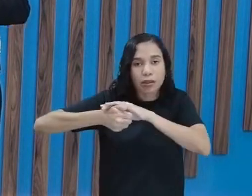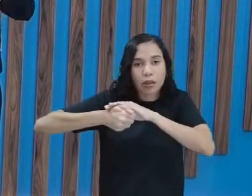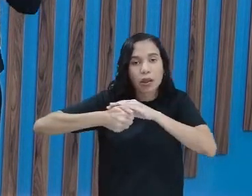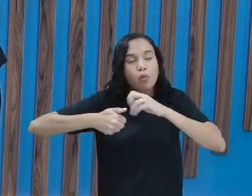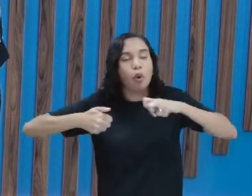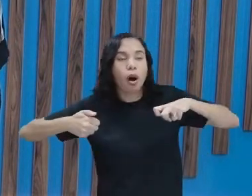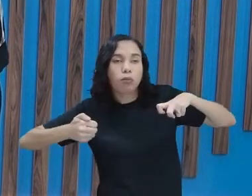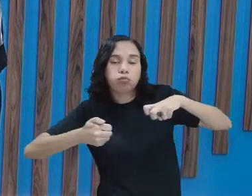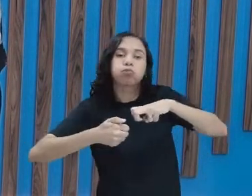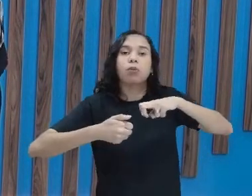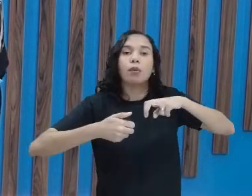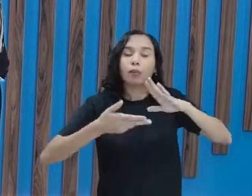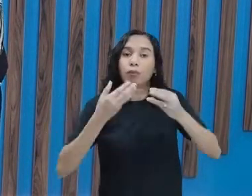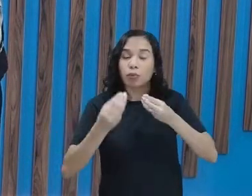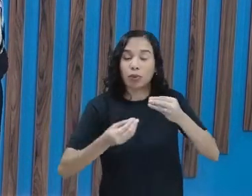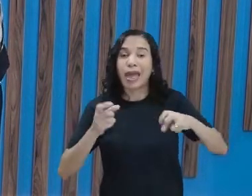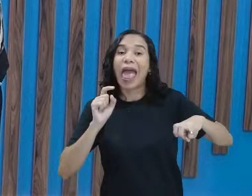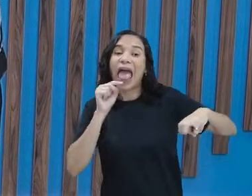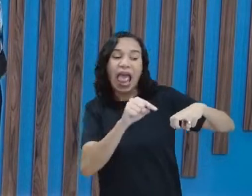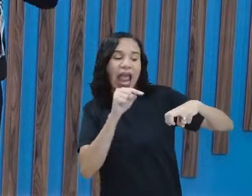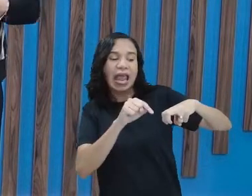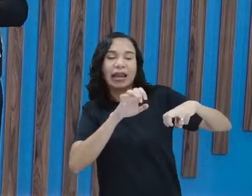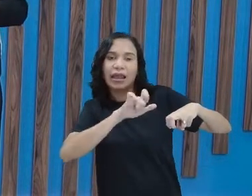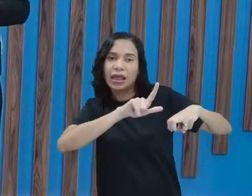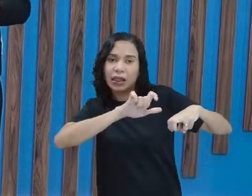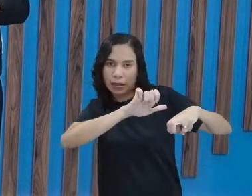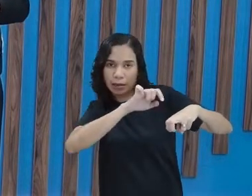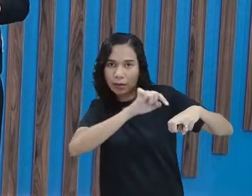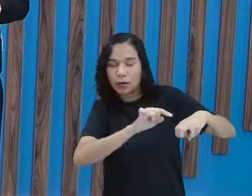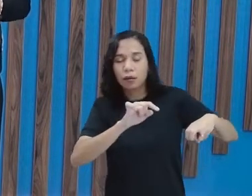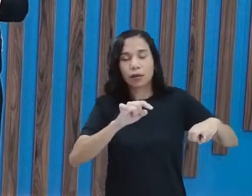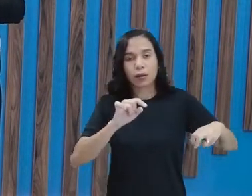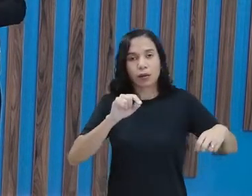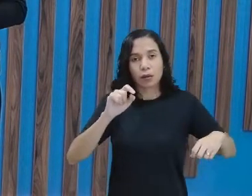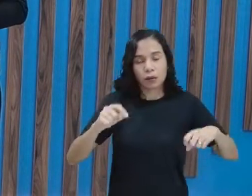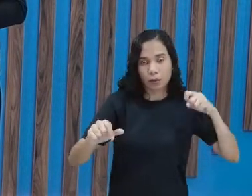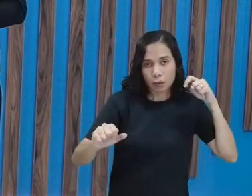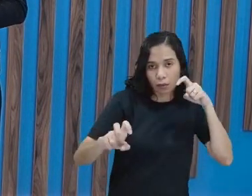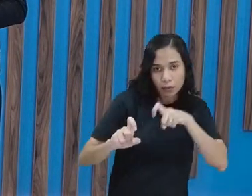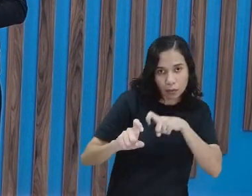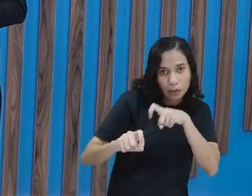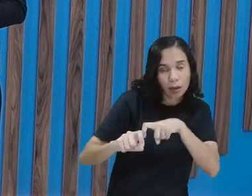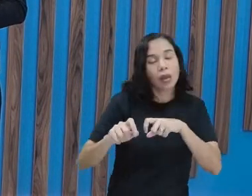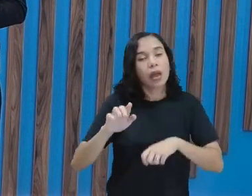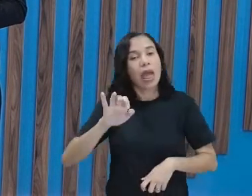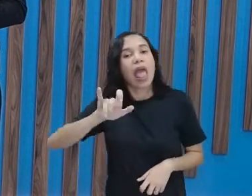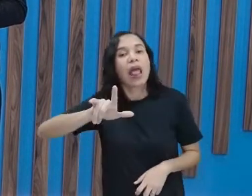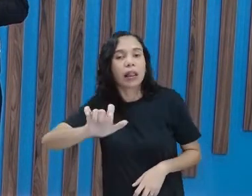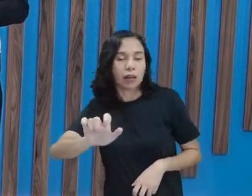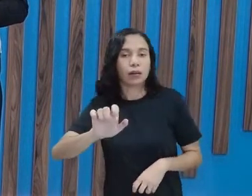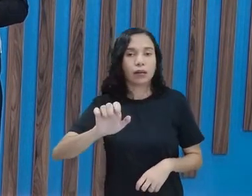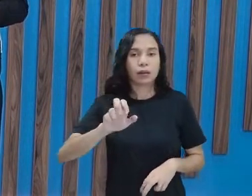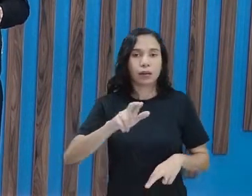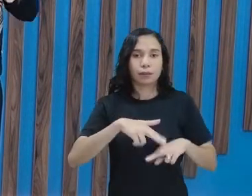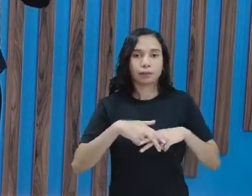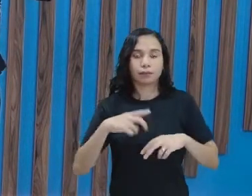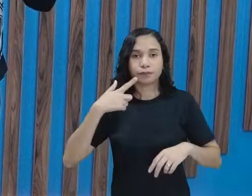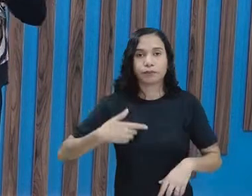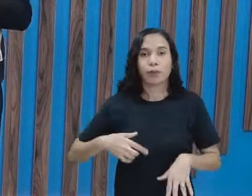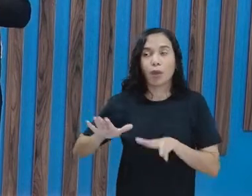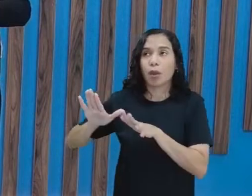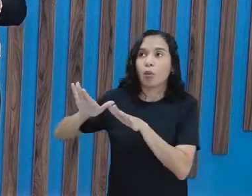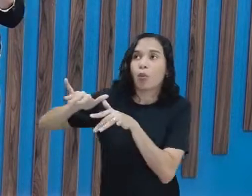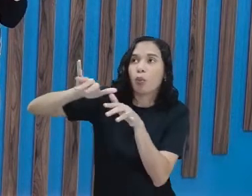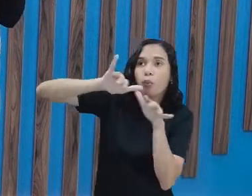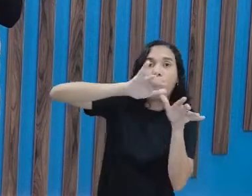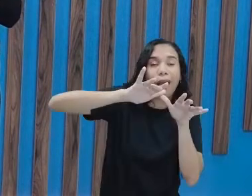entenderam? Então ele, o coelho é ele, o jabuti é ele, perceberam? A águia é